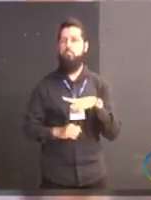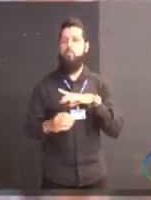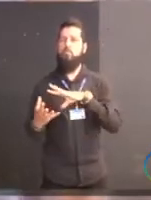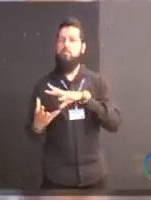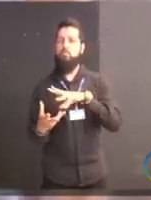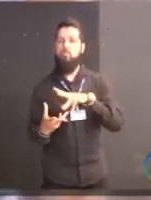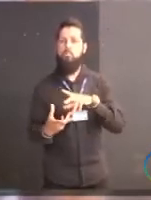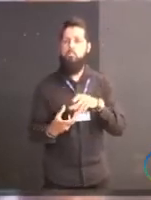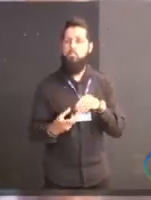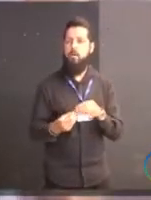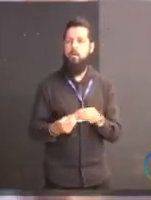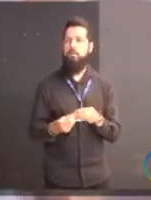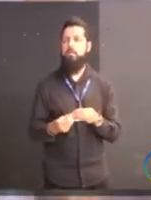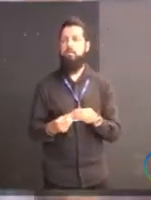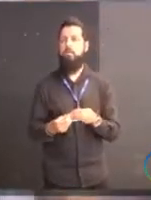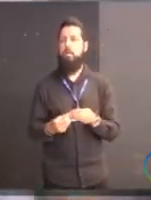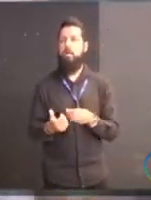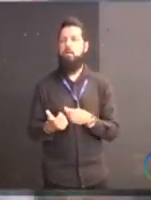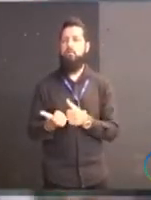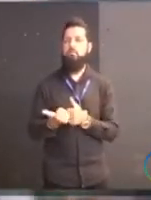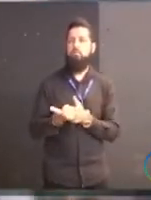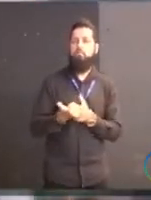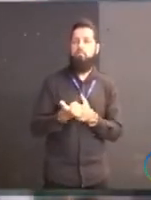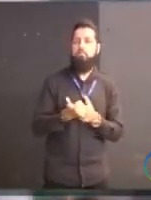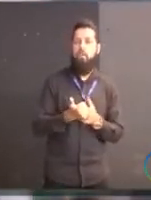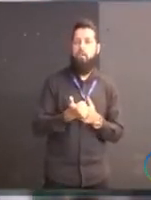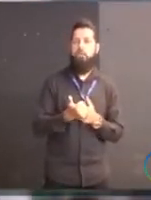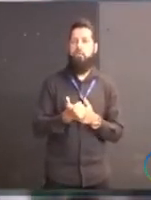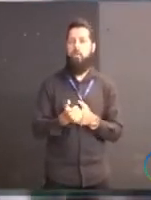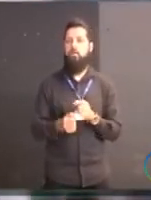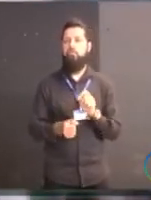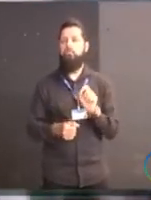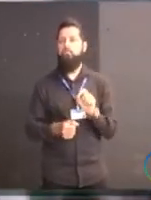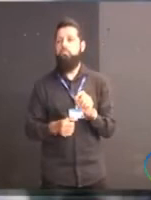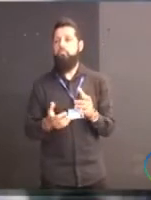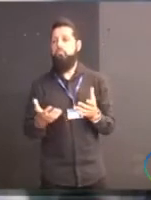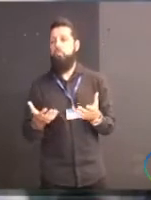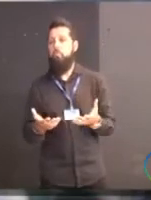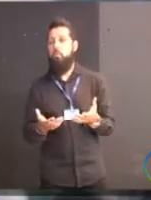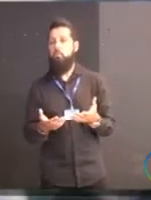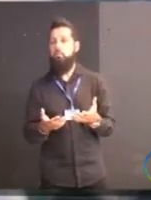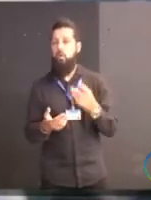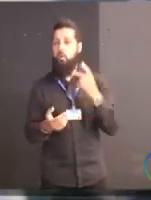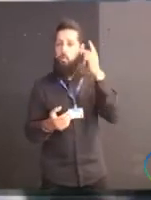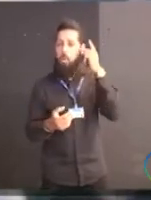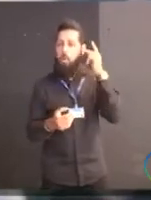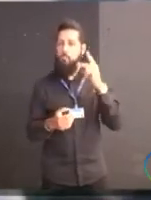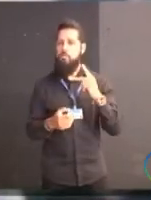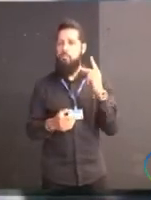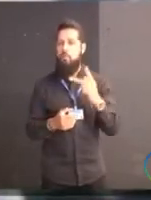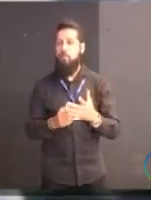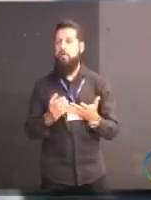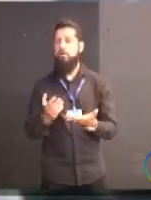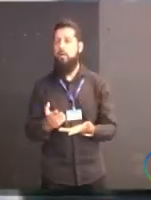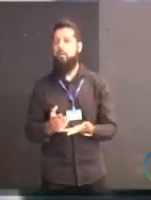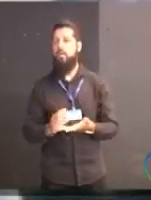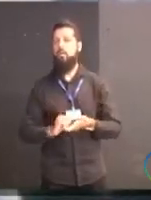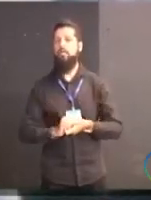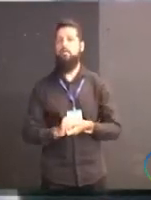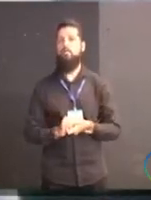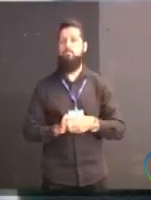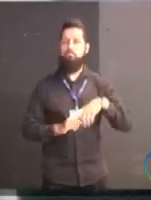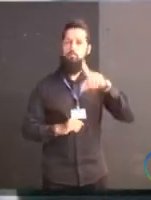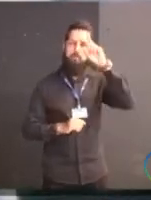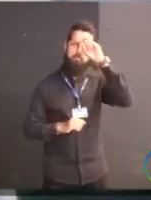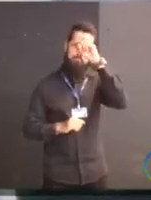movimentada por grandes convulsões. Psicologicamente, estamos sacudidos por esses movimentos que dificultam a